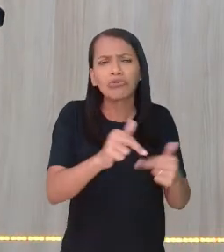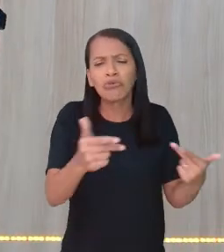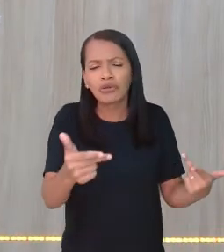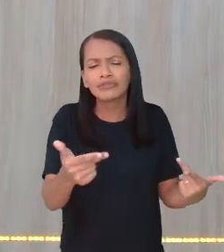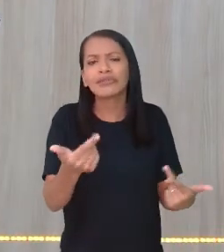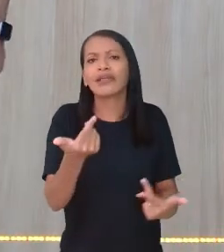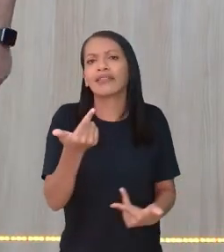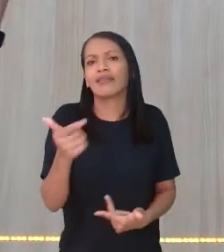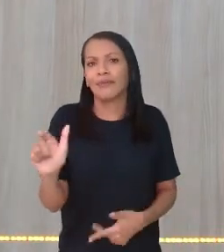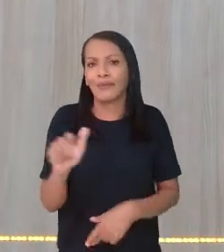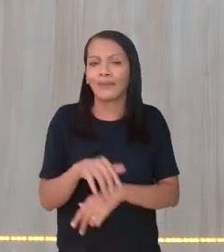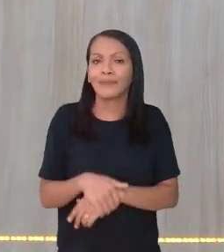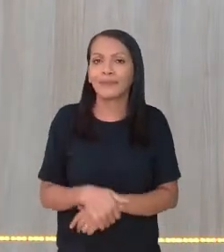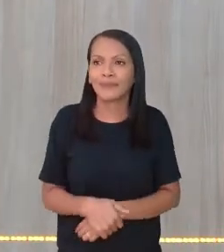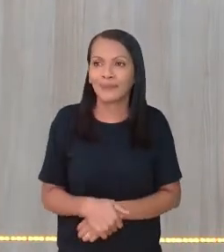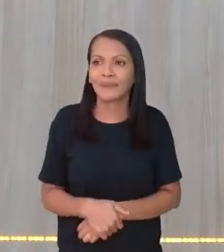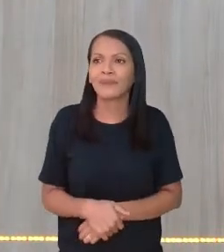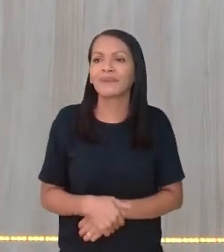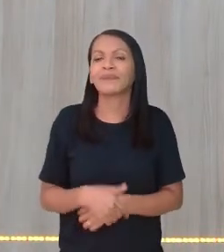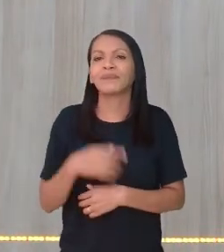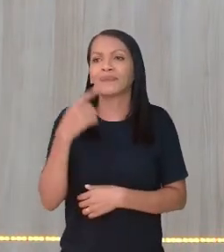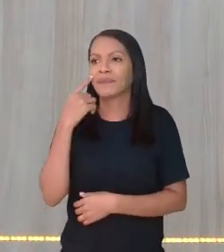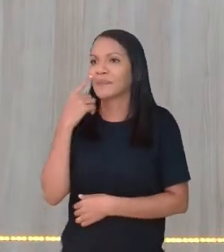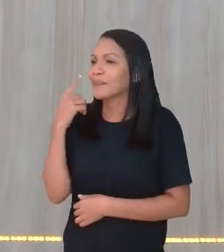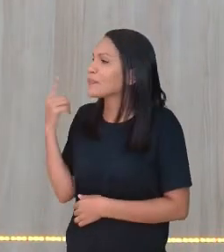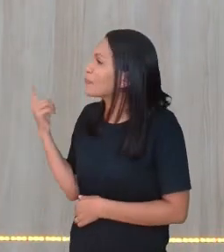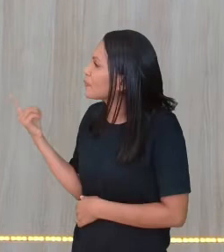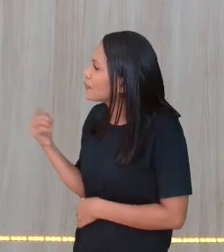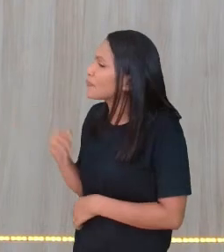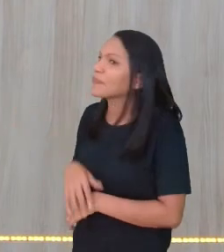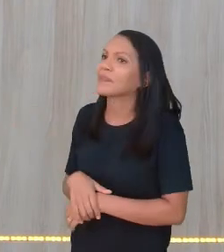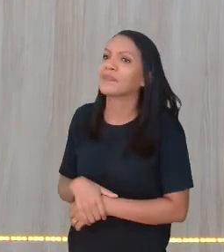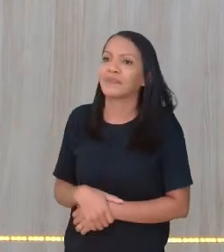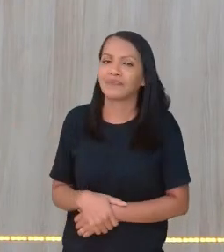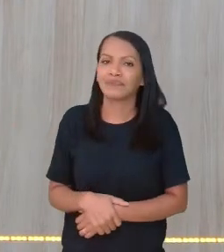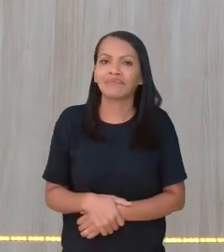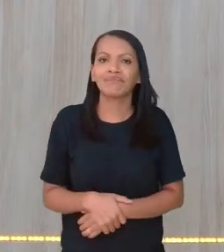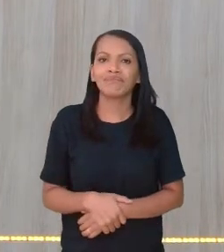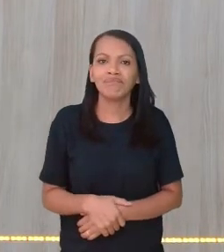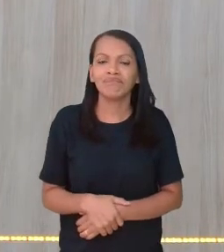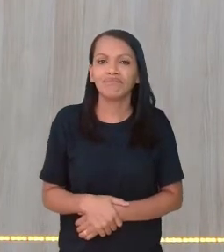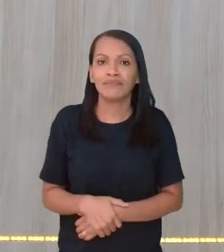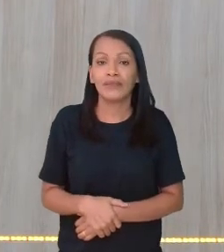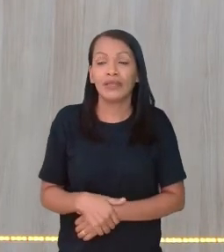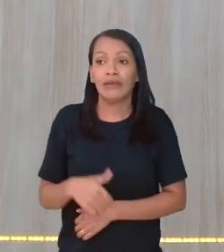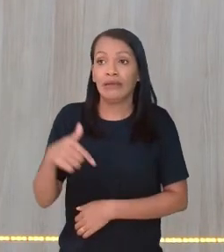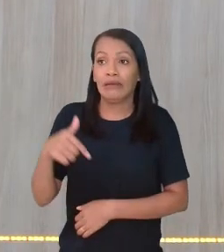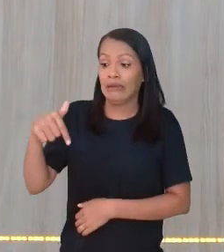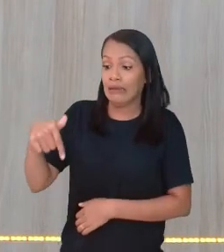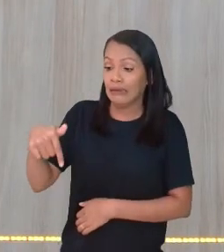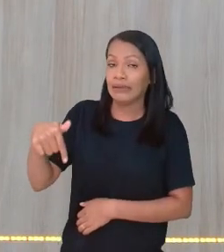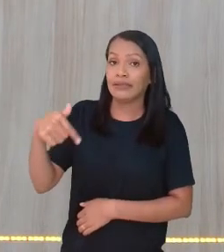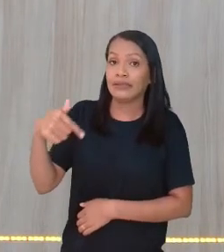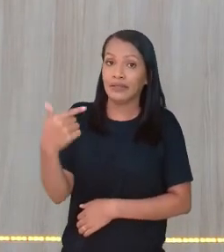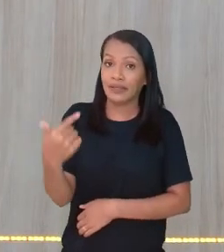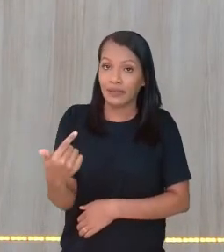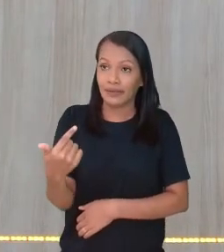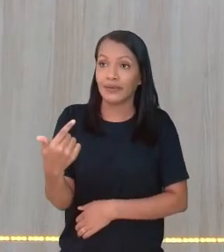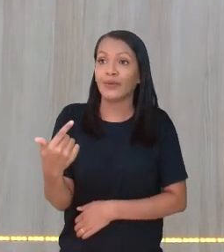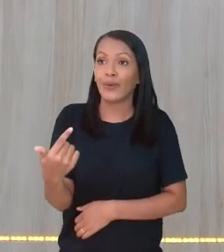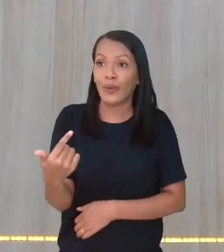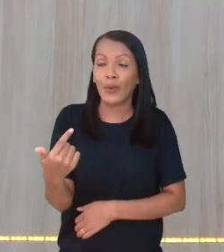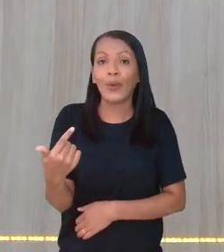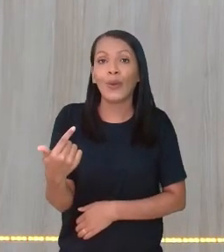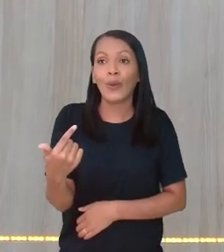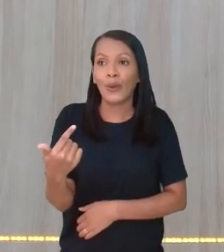5/8, que é a mesma coisa que você subtrair aí 72 por 27,